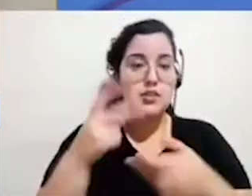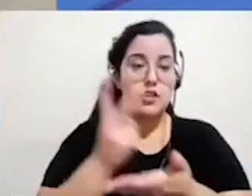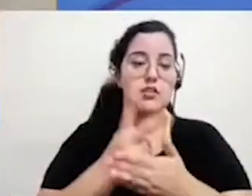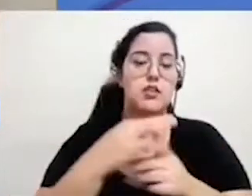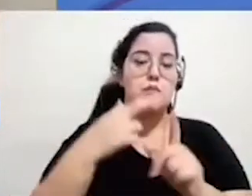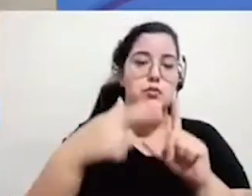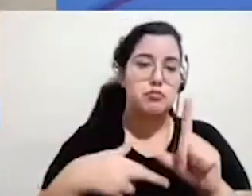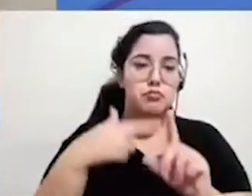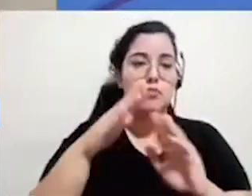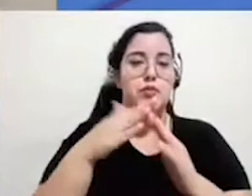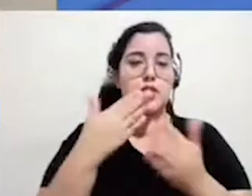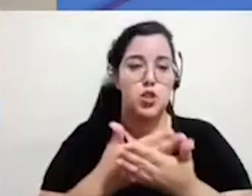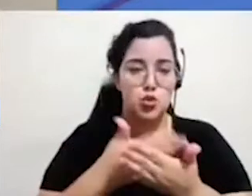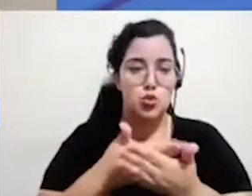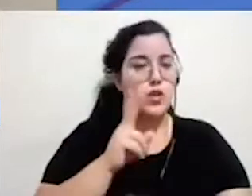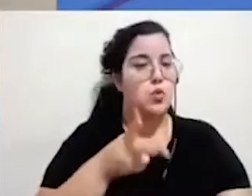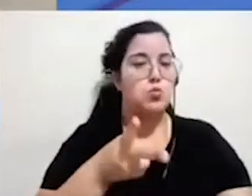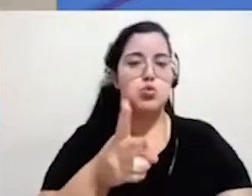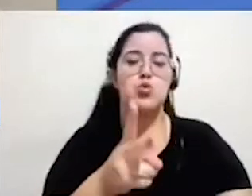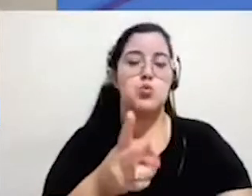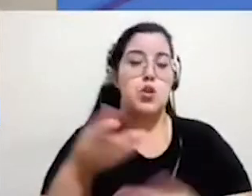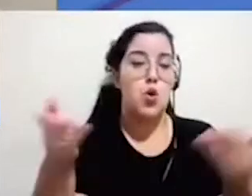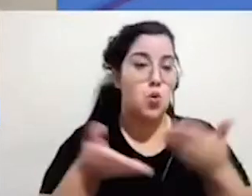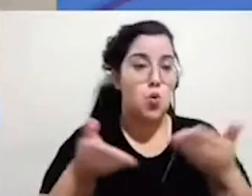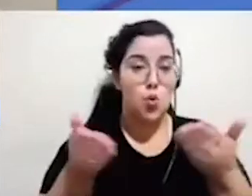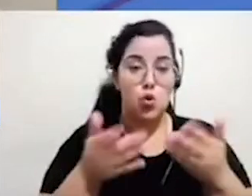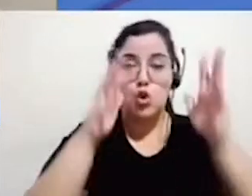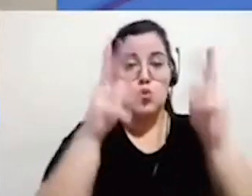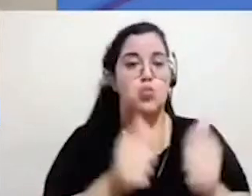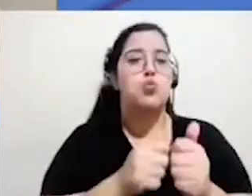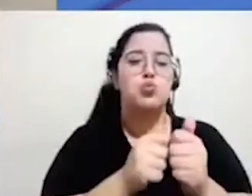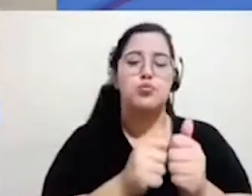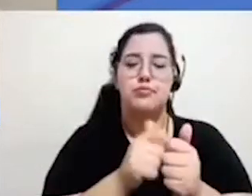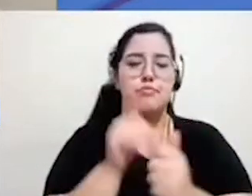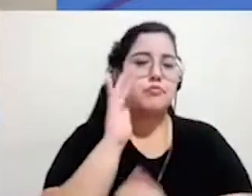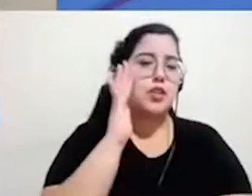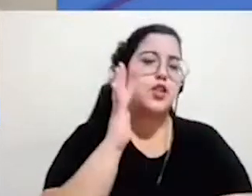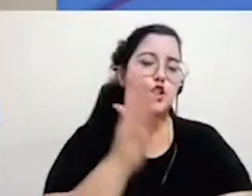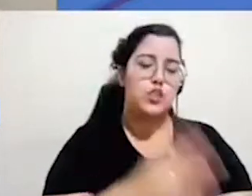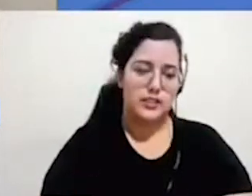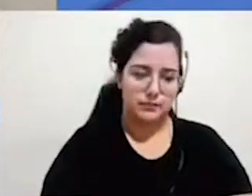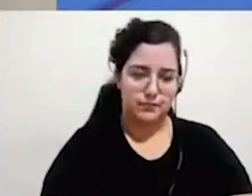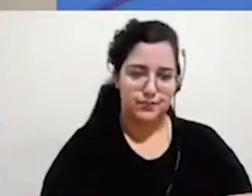né? Hoje em dia, é quase tudo, se você for pensar, porque,